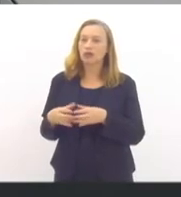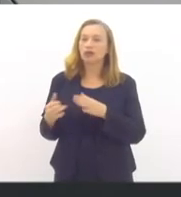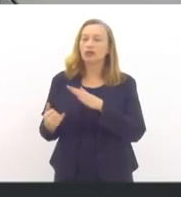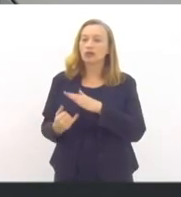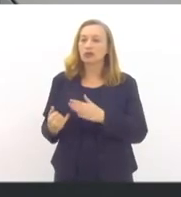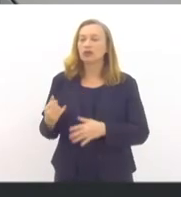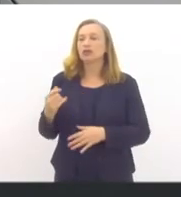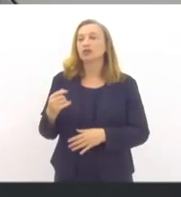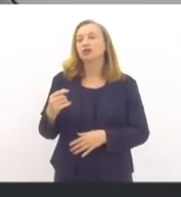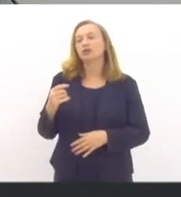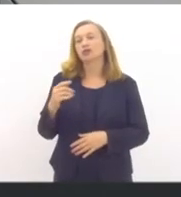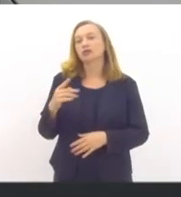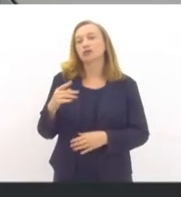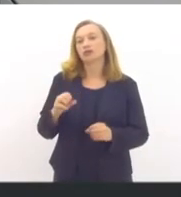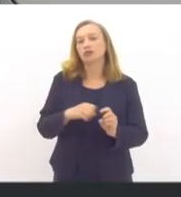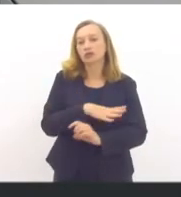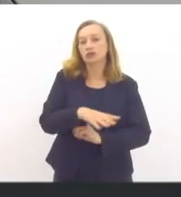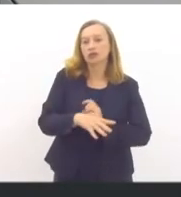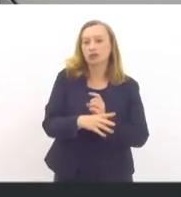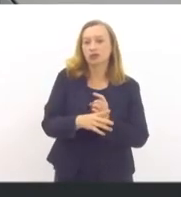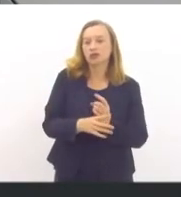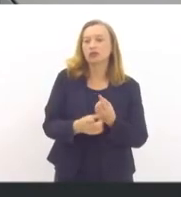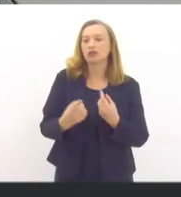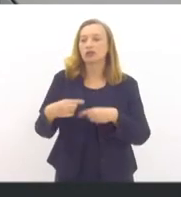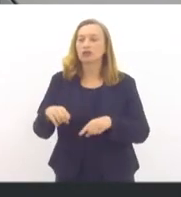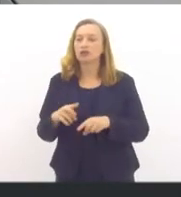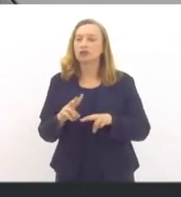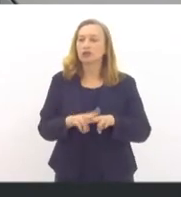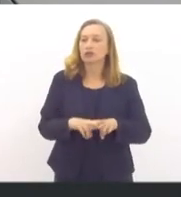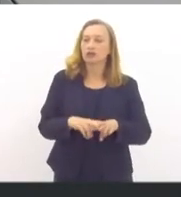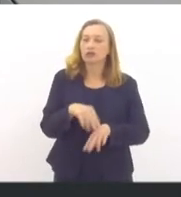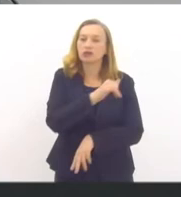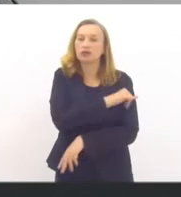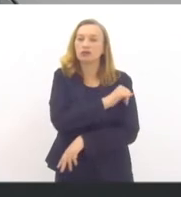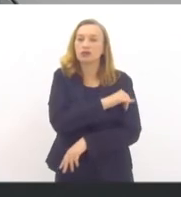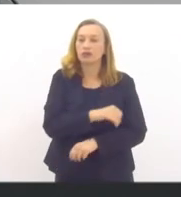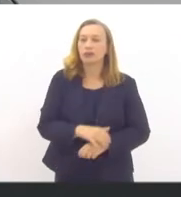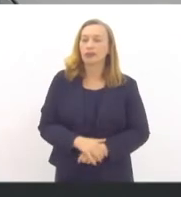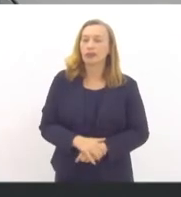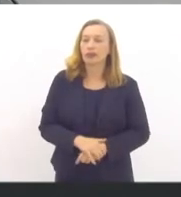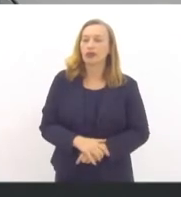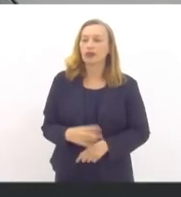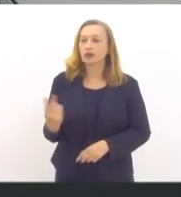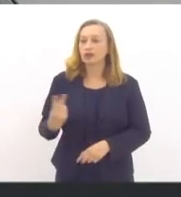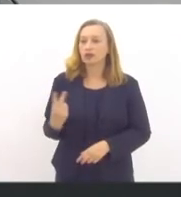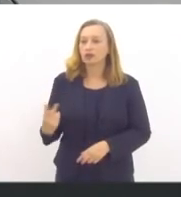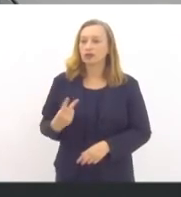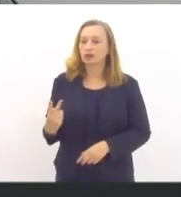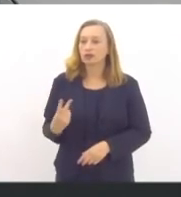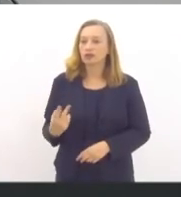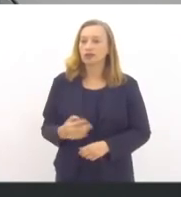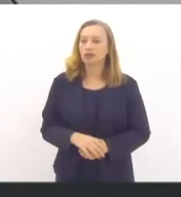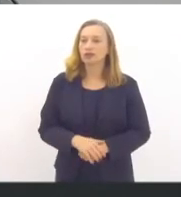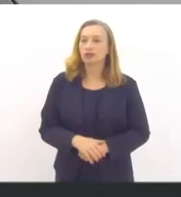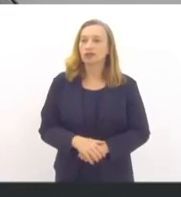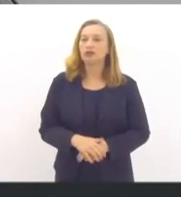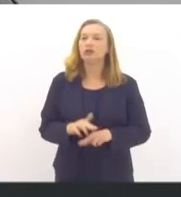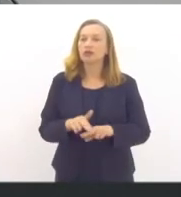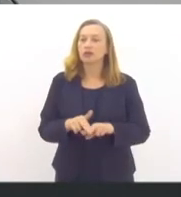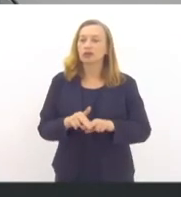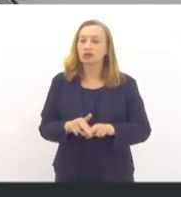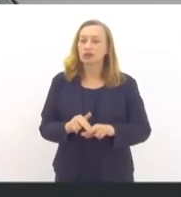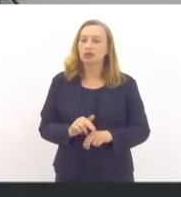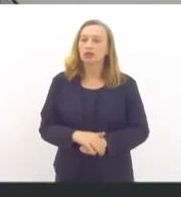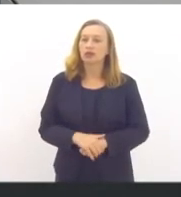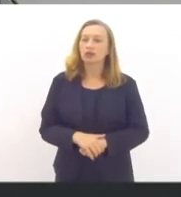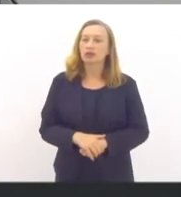social, a Frente Estadual pelo Desencarceramento do Rio de Janeiro, e não nós duas individualmente. Por isso,